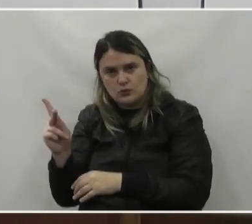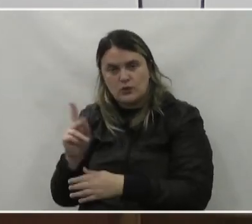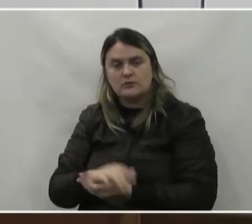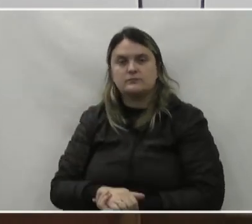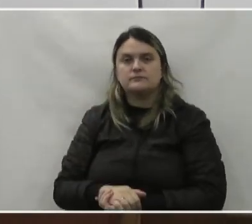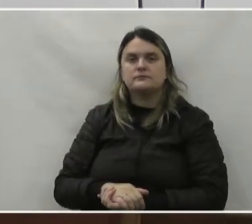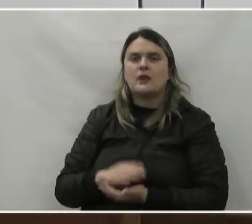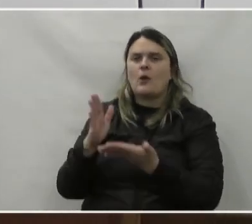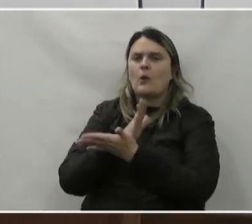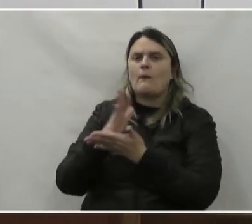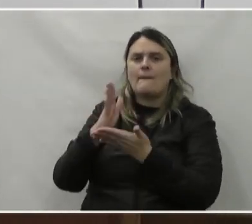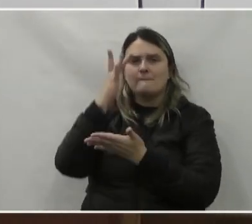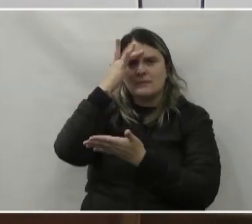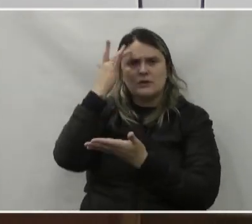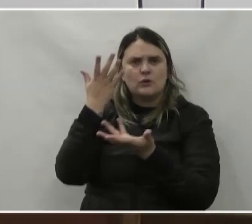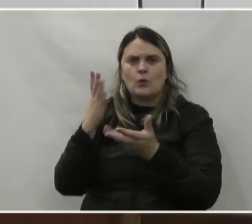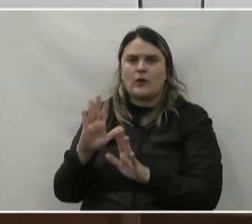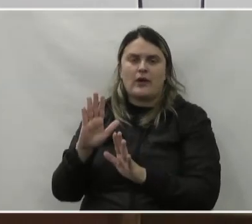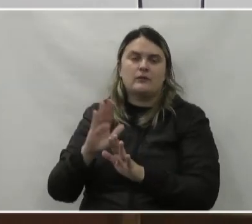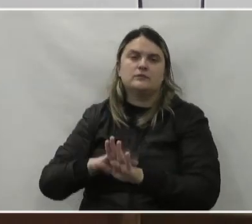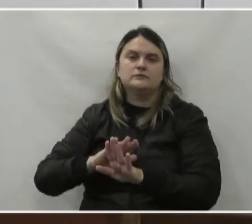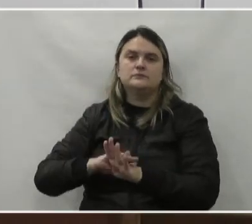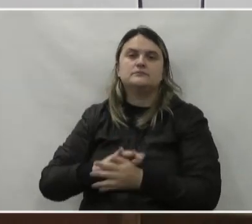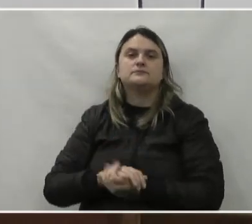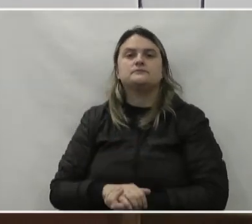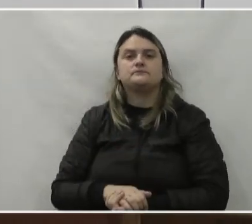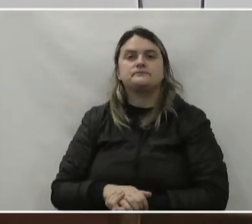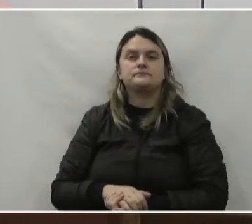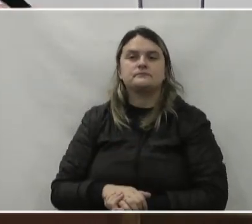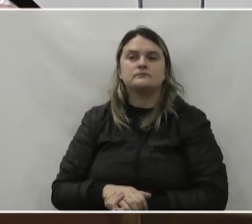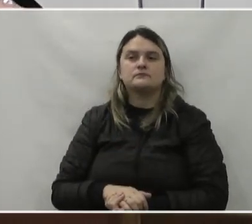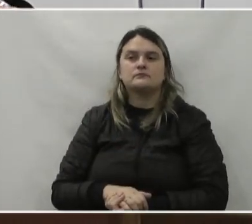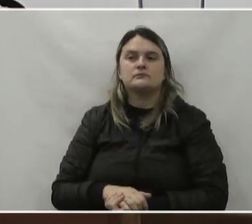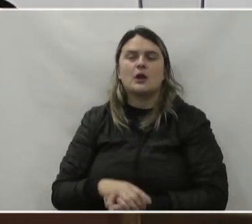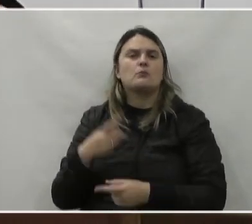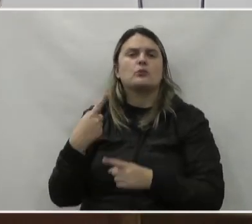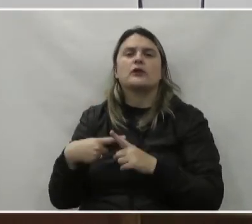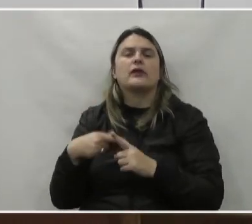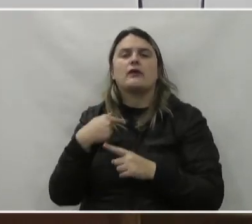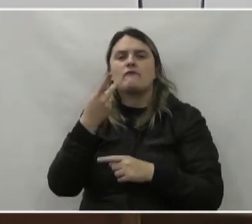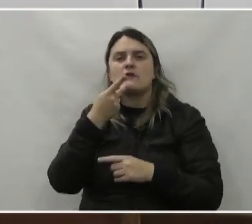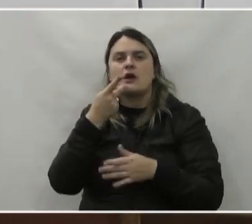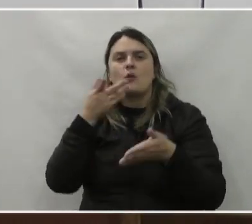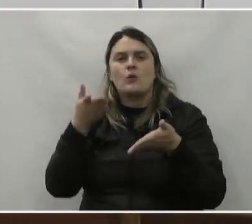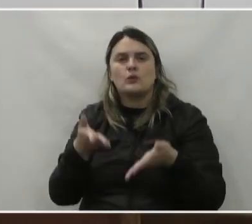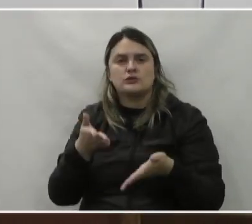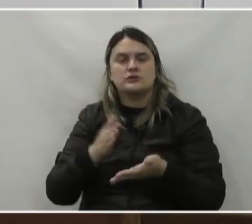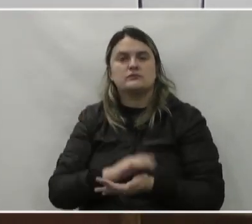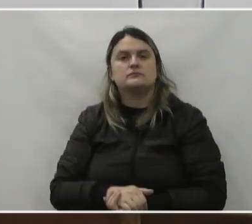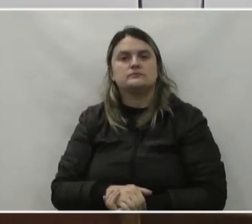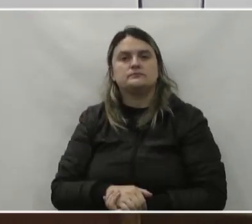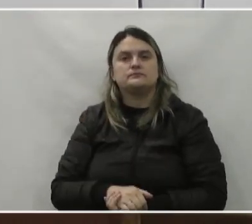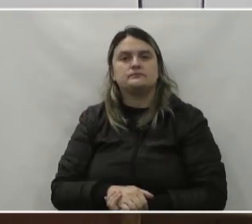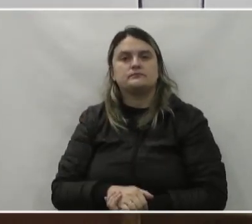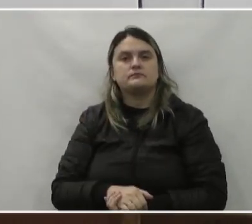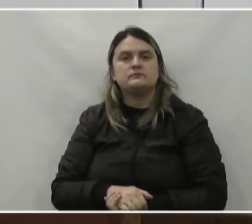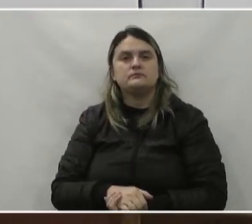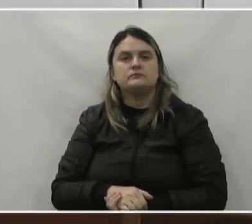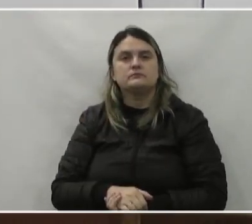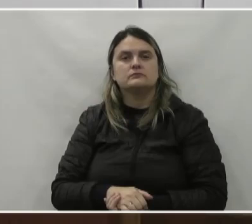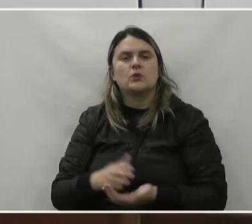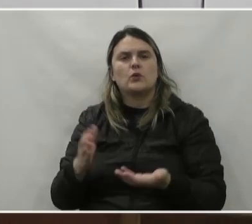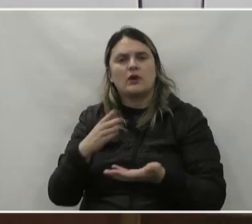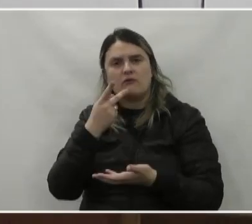e muitas pessoas às vezes não querem aparecer, né? E por que eu falo isso na noite de hoje? Porque nesse momento eu